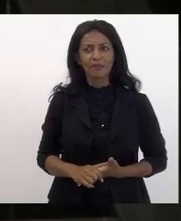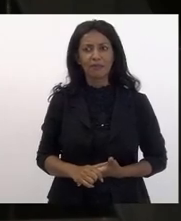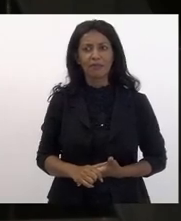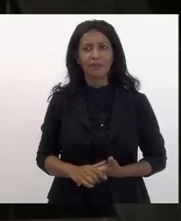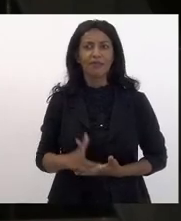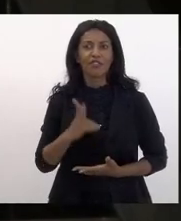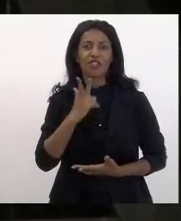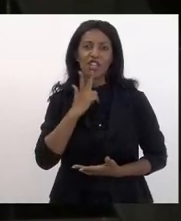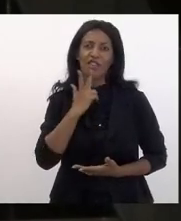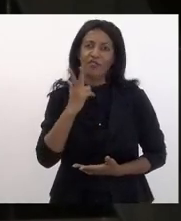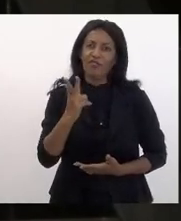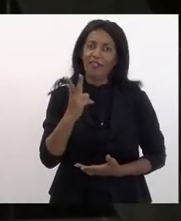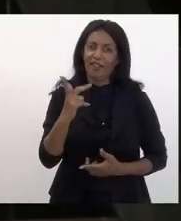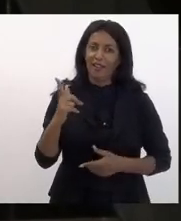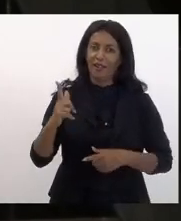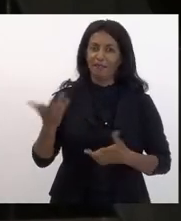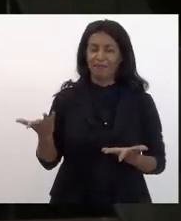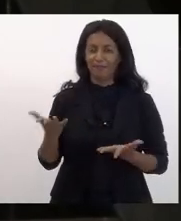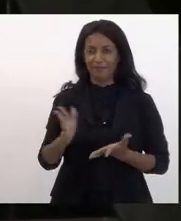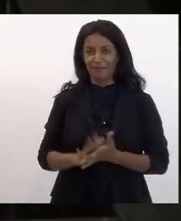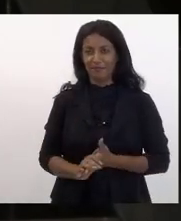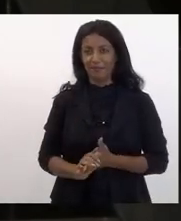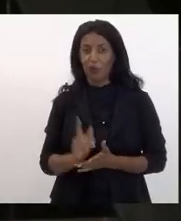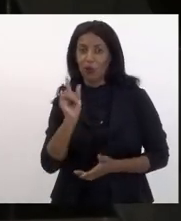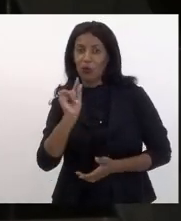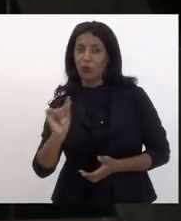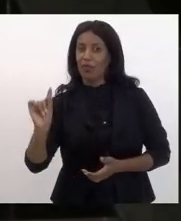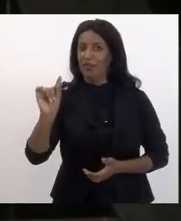Já ia até falar um... Exagerado o quê?